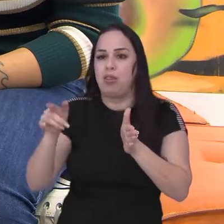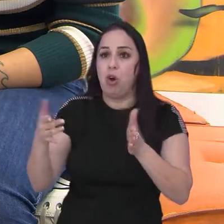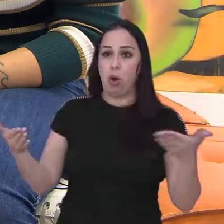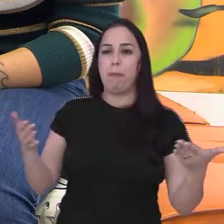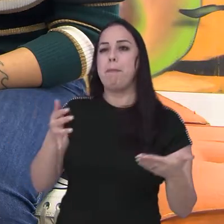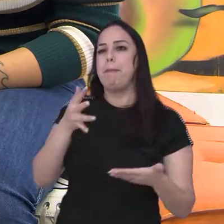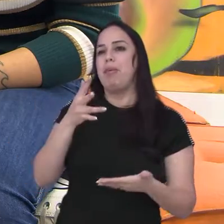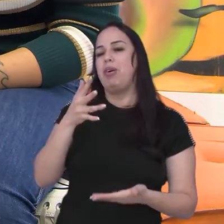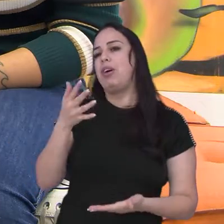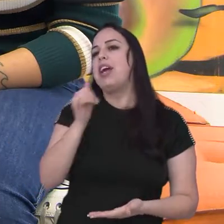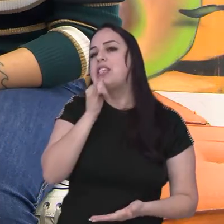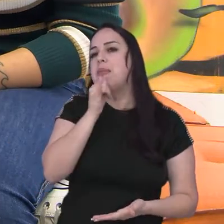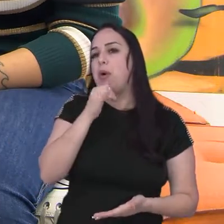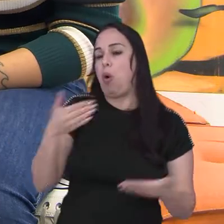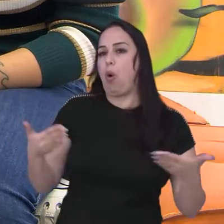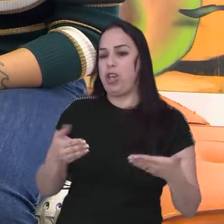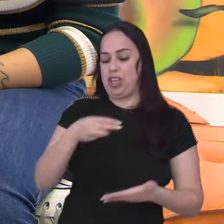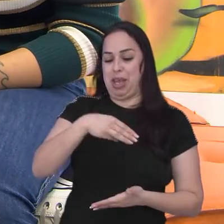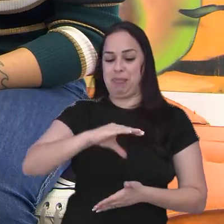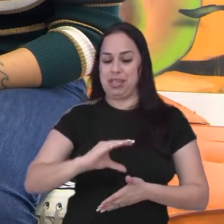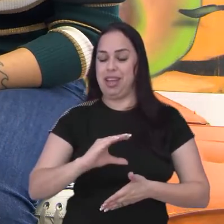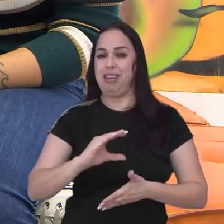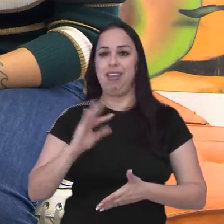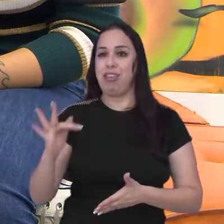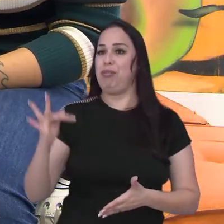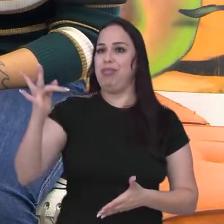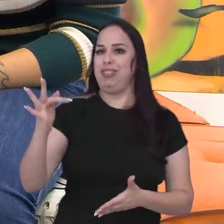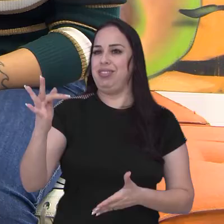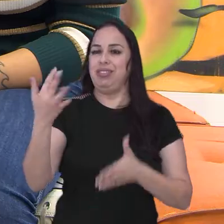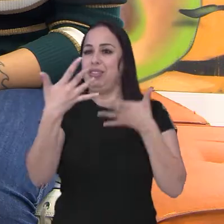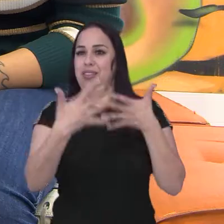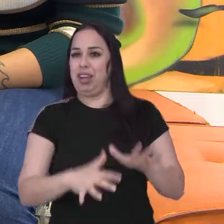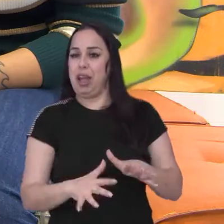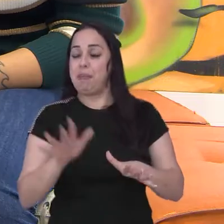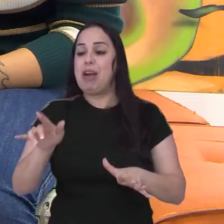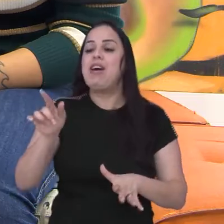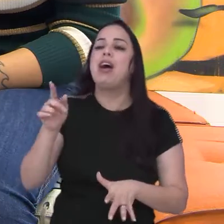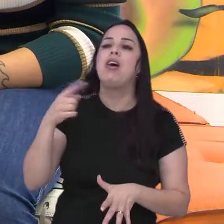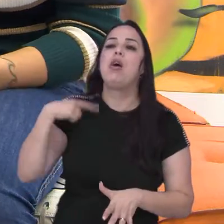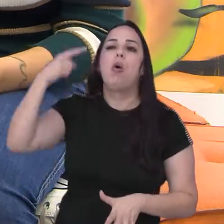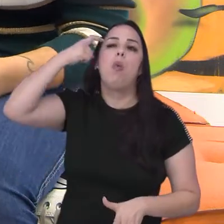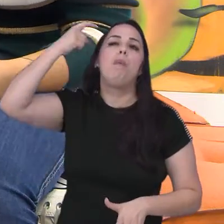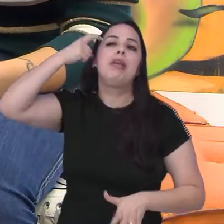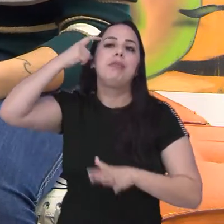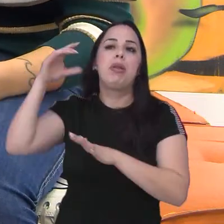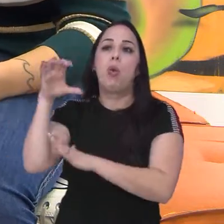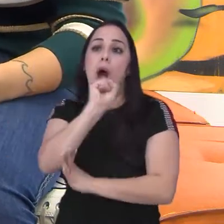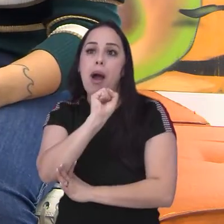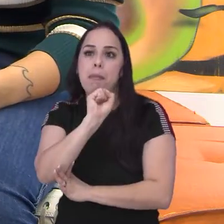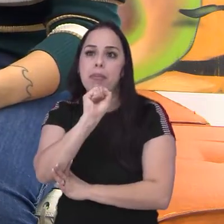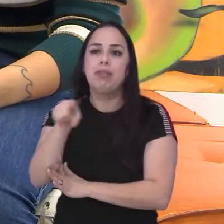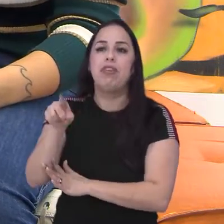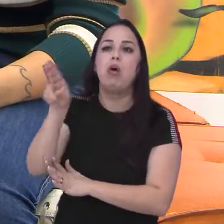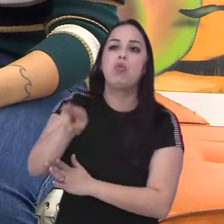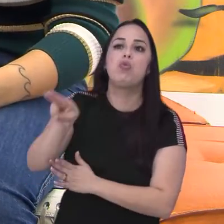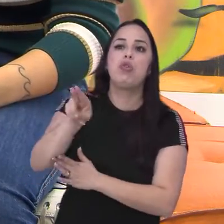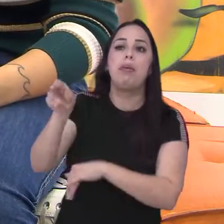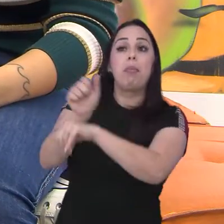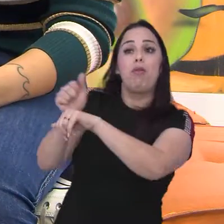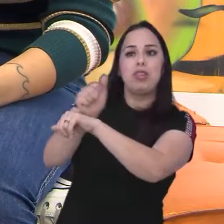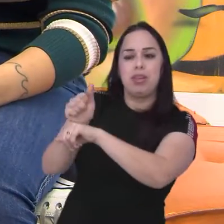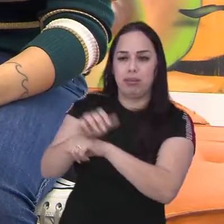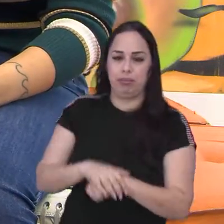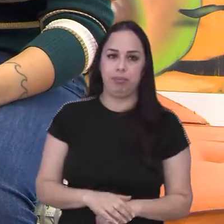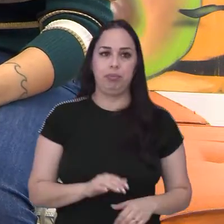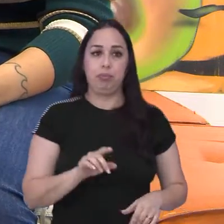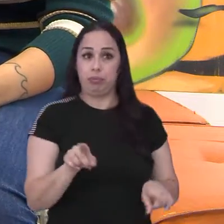hoje ele é MC, só que daqui 3 anos ele não é mais. Aí ele tem que usar isso para alguma coisa, né? Pode continuar, mas Sim. também... E você falou isso